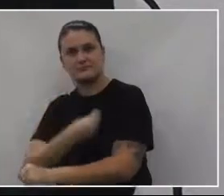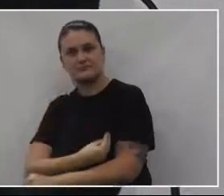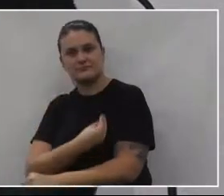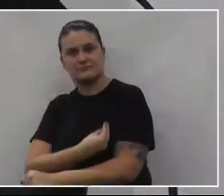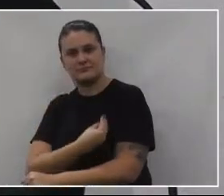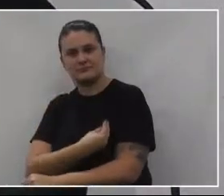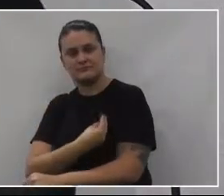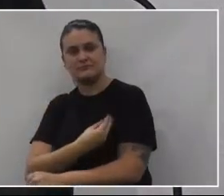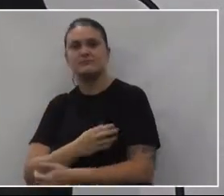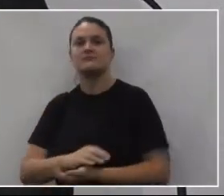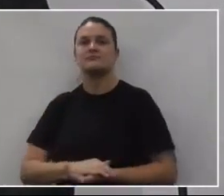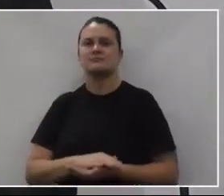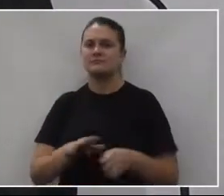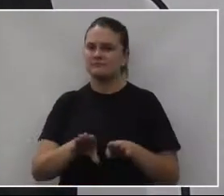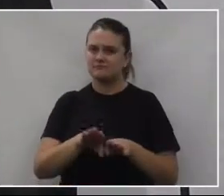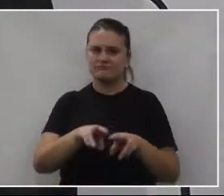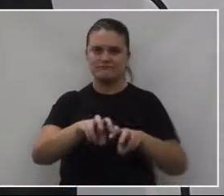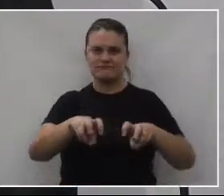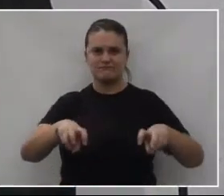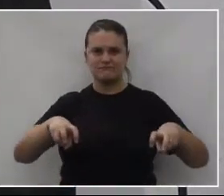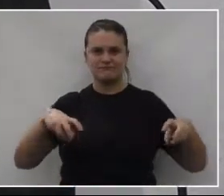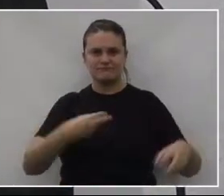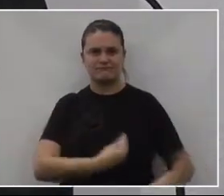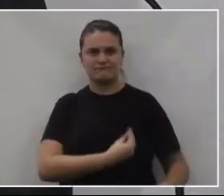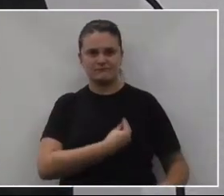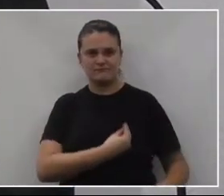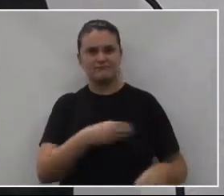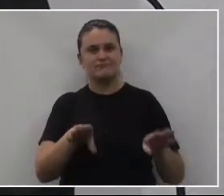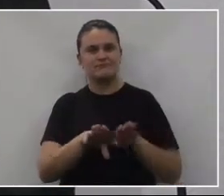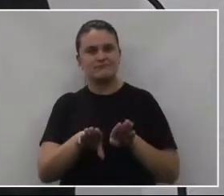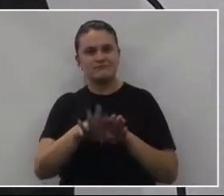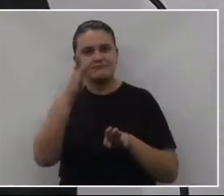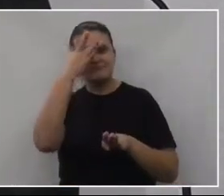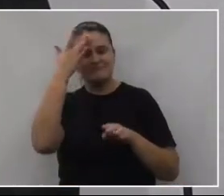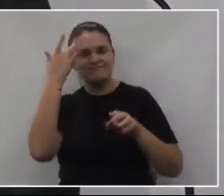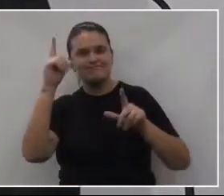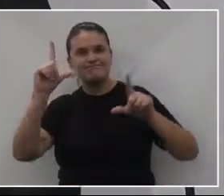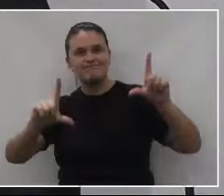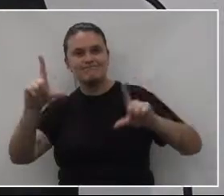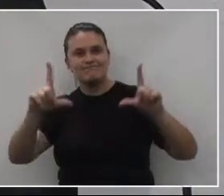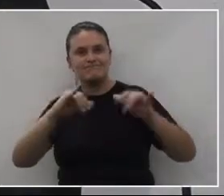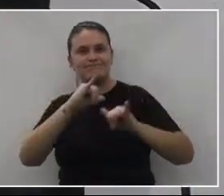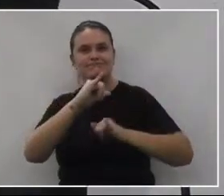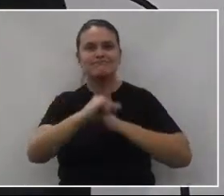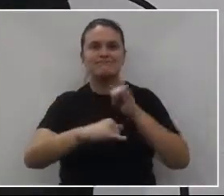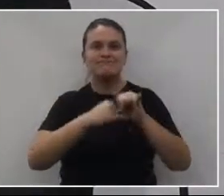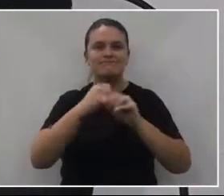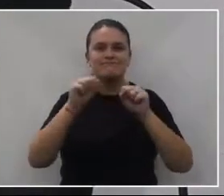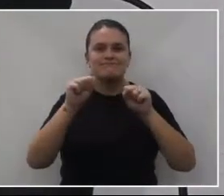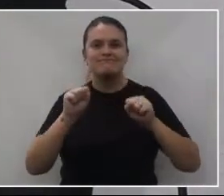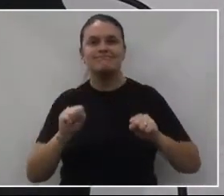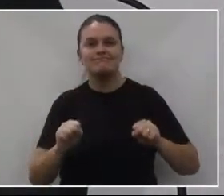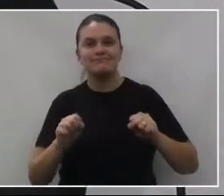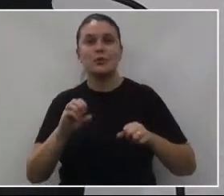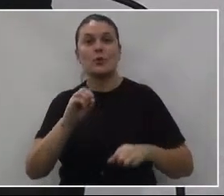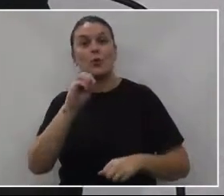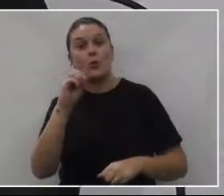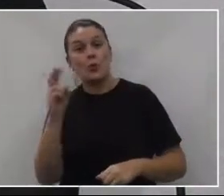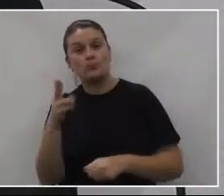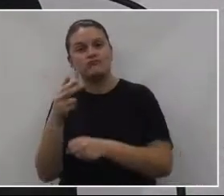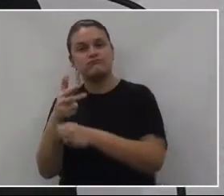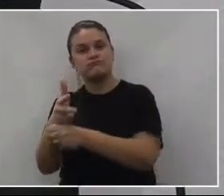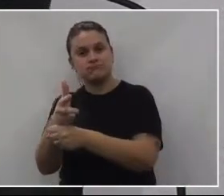público presente, munícipes que acompanham também via internet, ou que acompanharão a gravação,